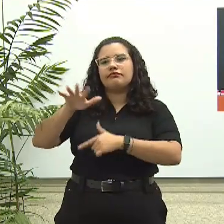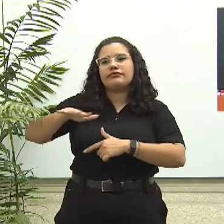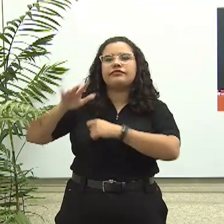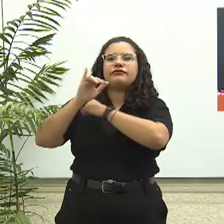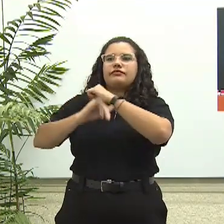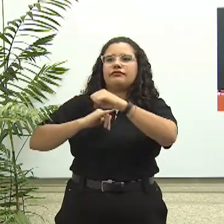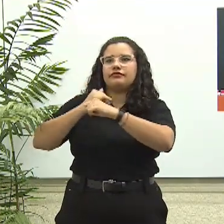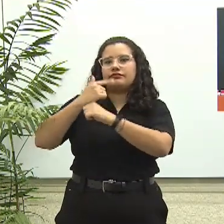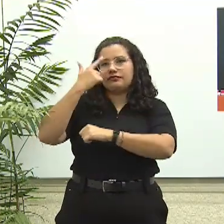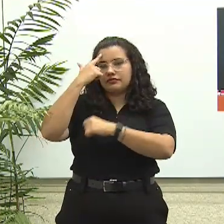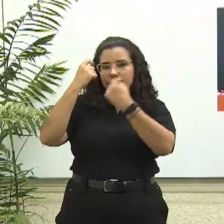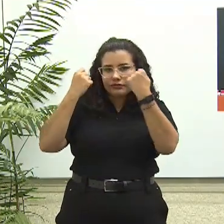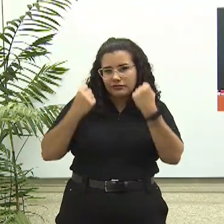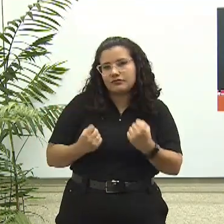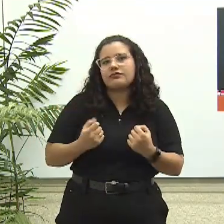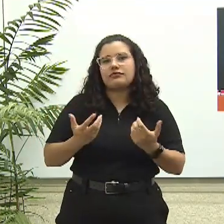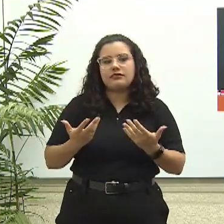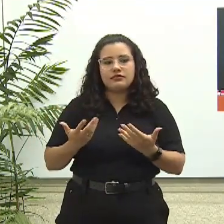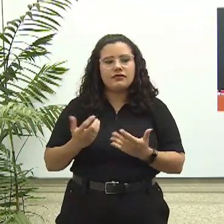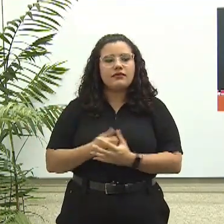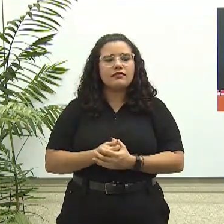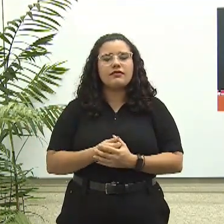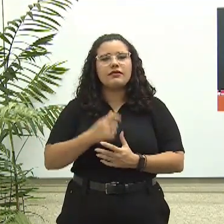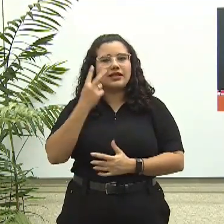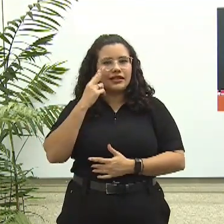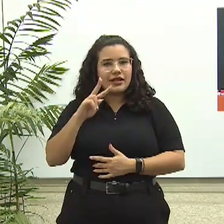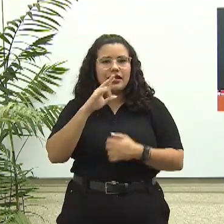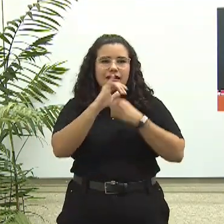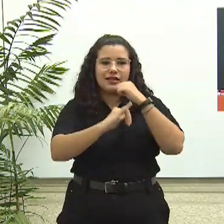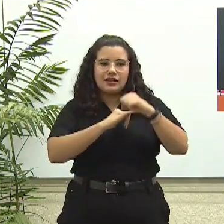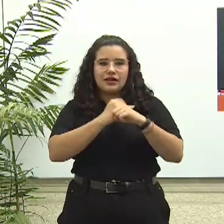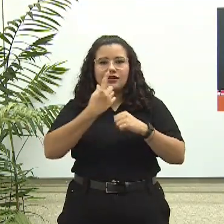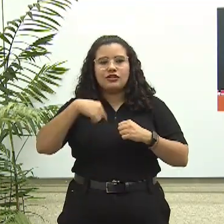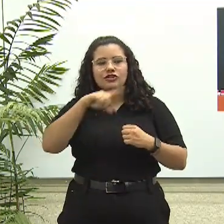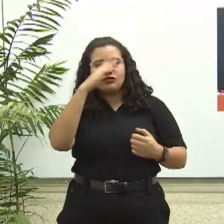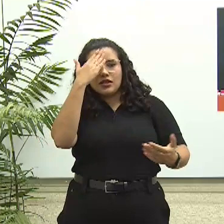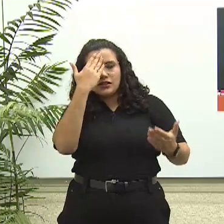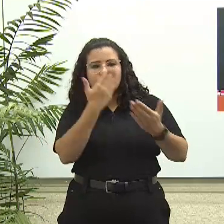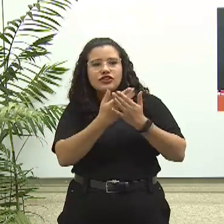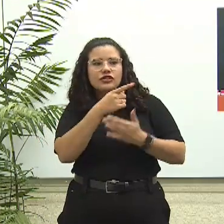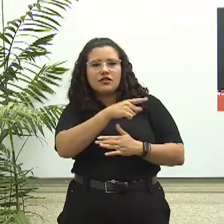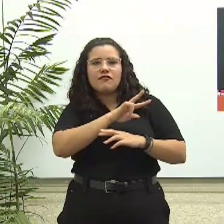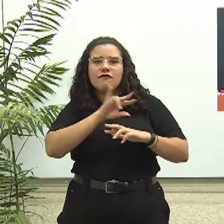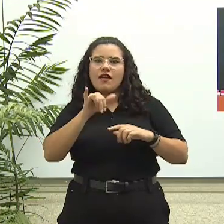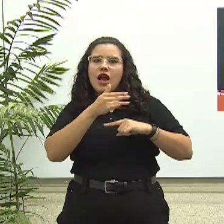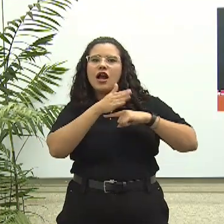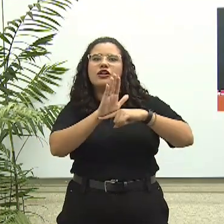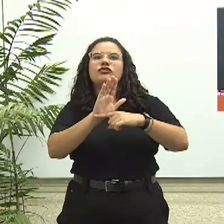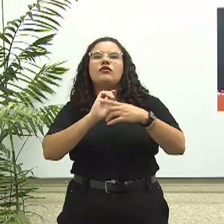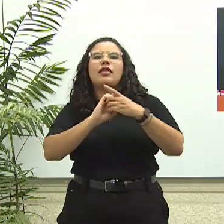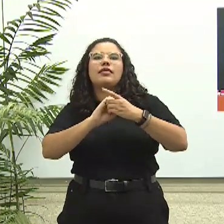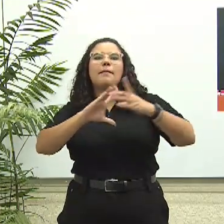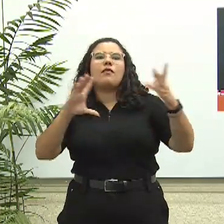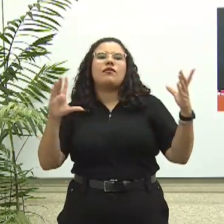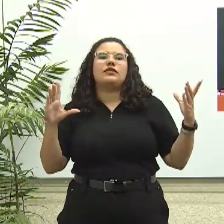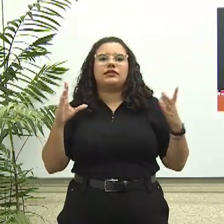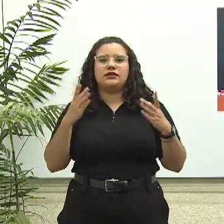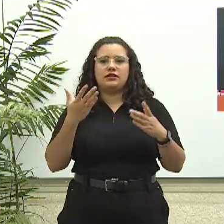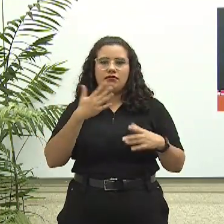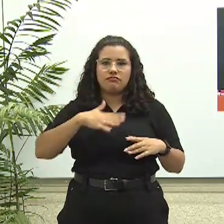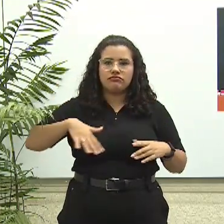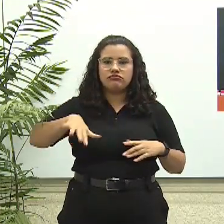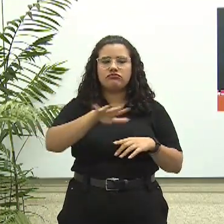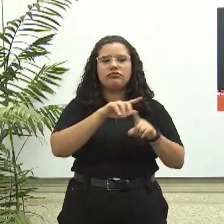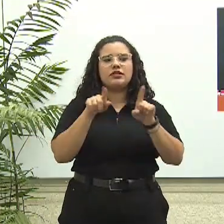uma uma distopia aquela internet que nós acreditávamos que ia democratizar o acesso ao conhecimento possibilitar